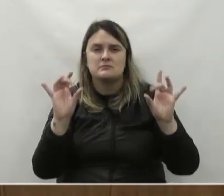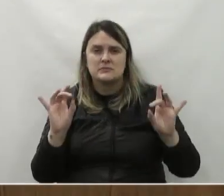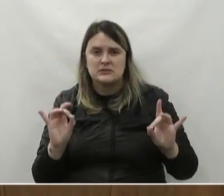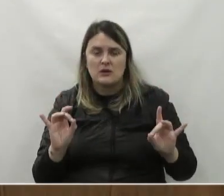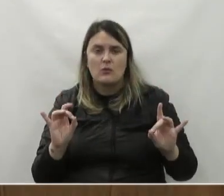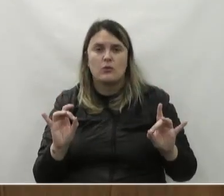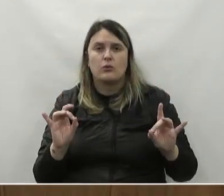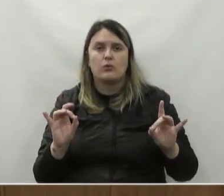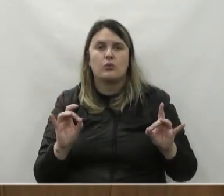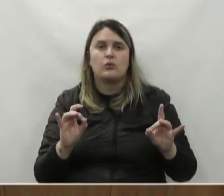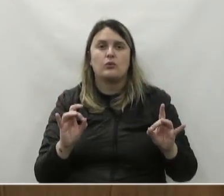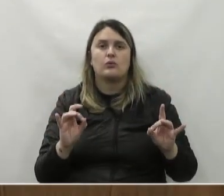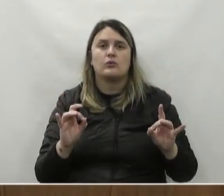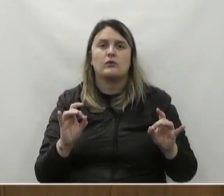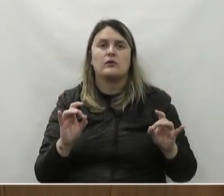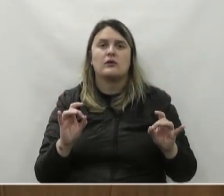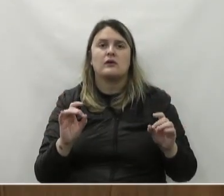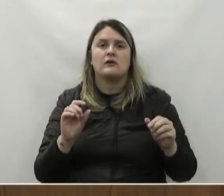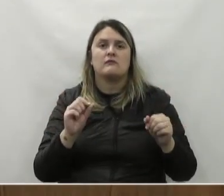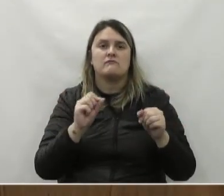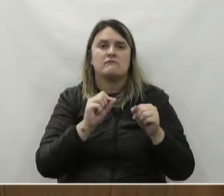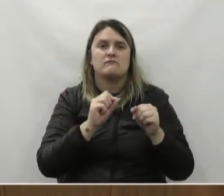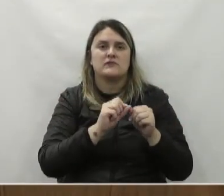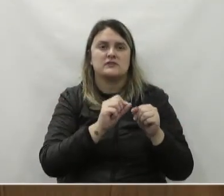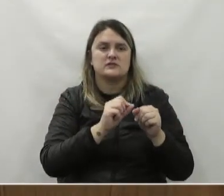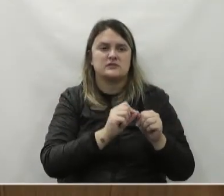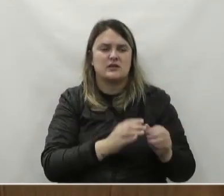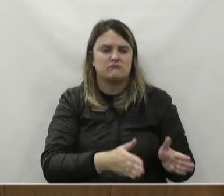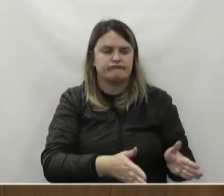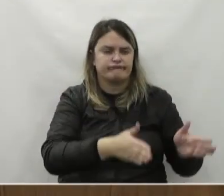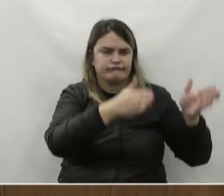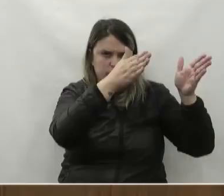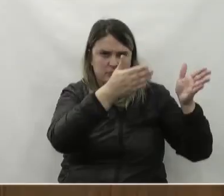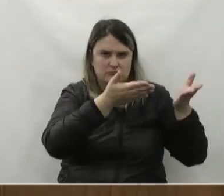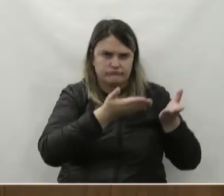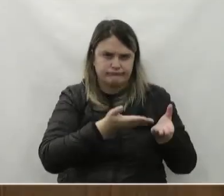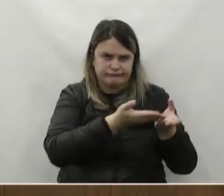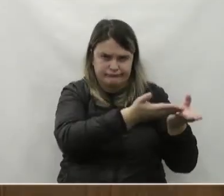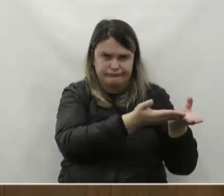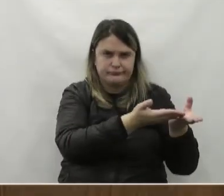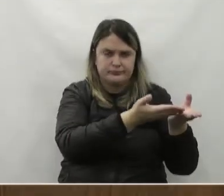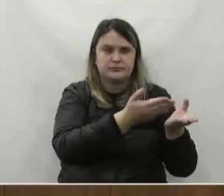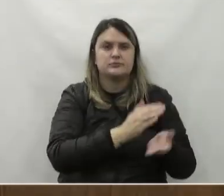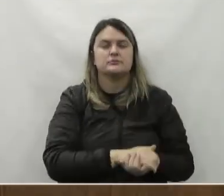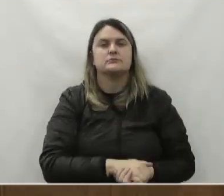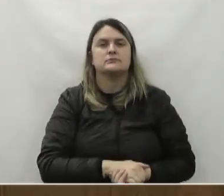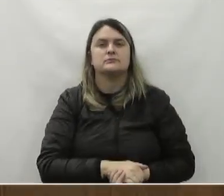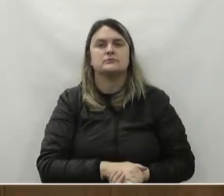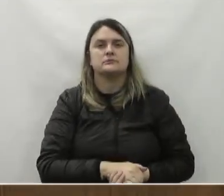se refere à construção das gavetas. Solicita-se ainda que seja